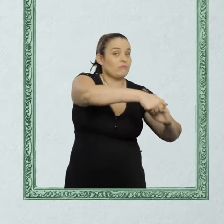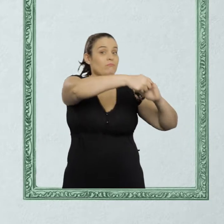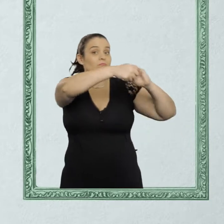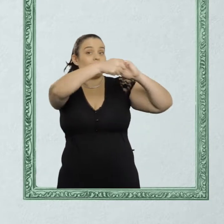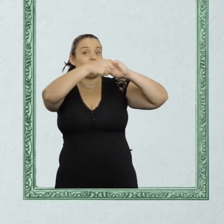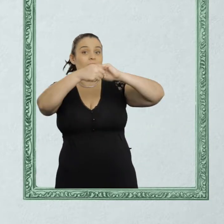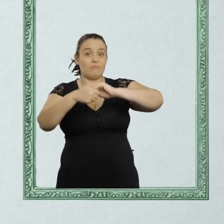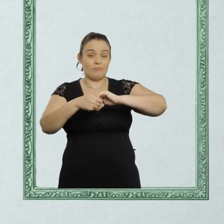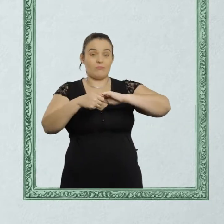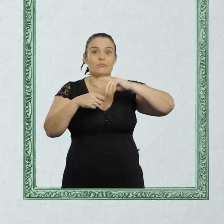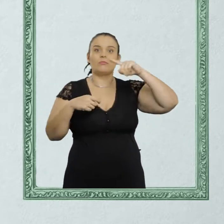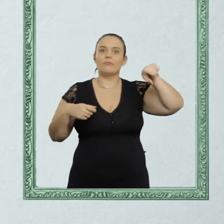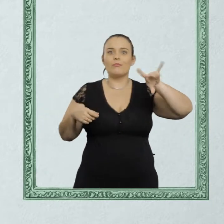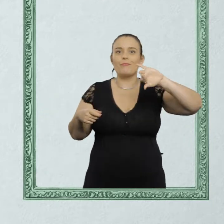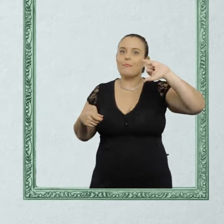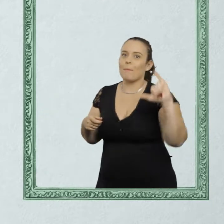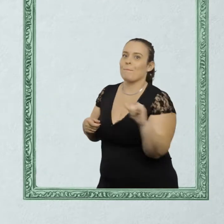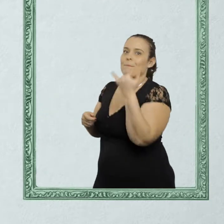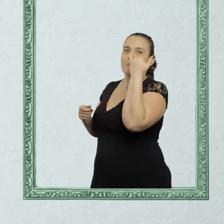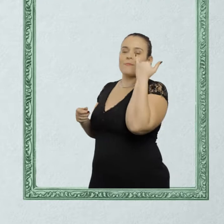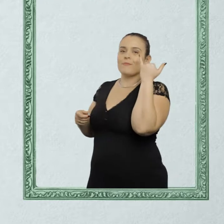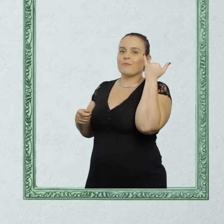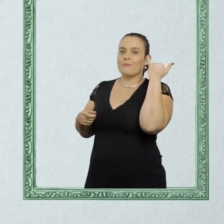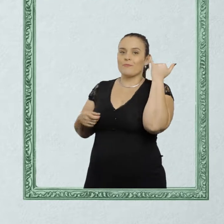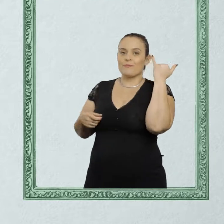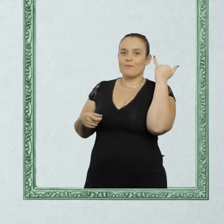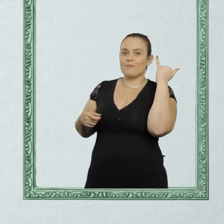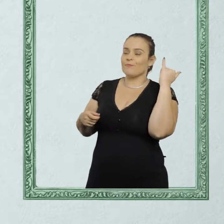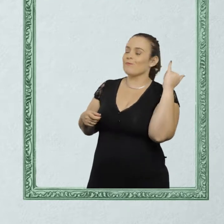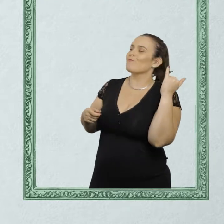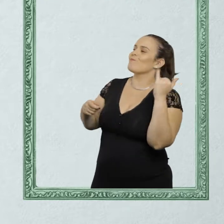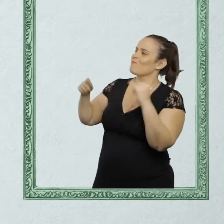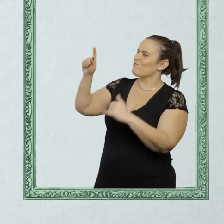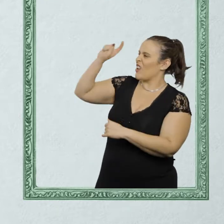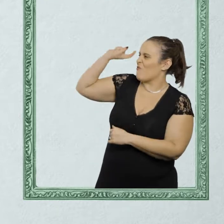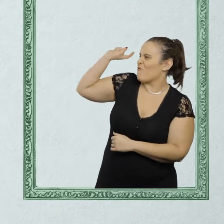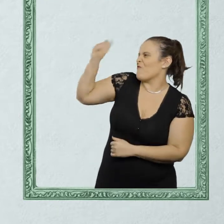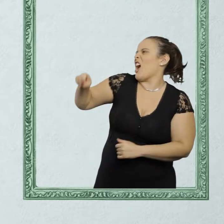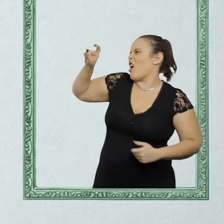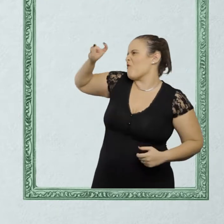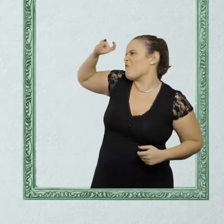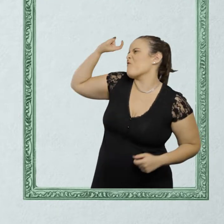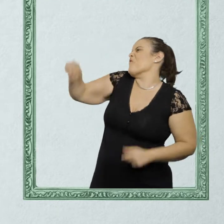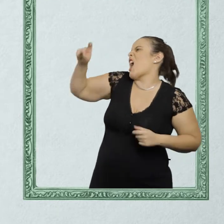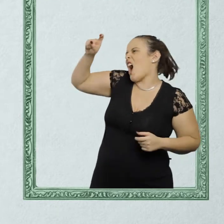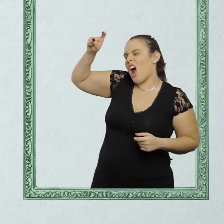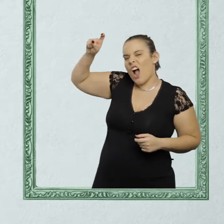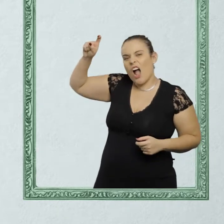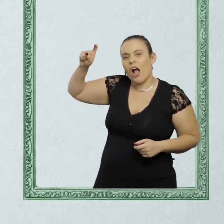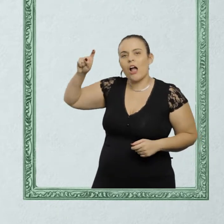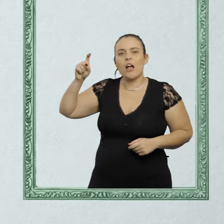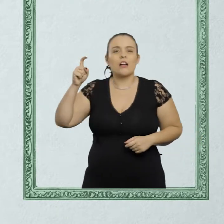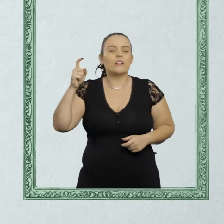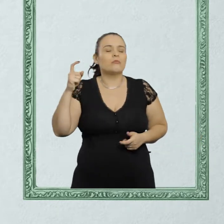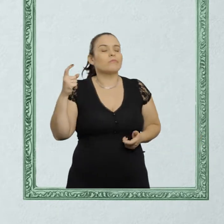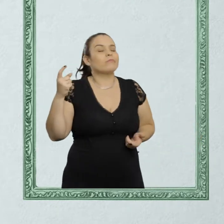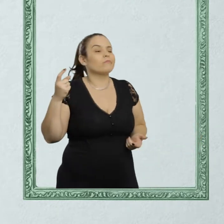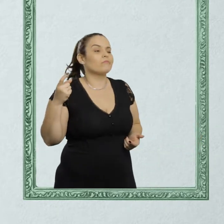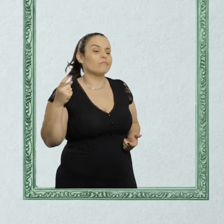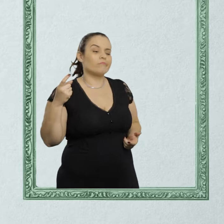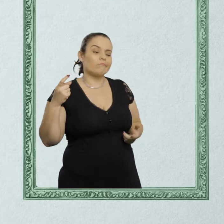Capitão Gancho subir na pedra. Capitão Gancho aproveitou e feriu Peter 2 vezes com seu